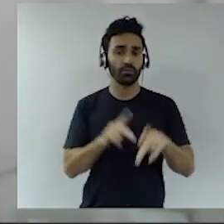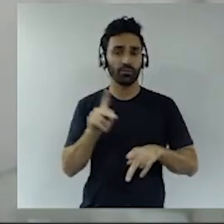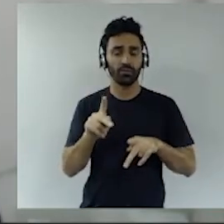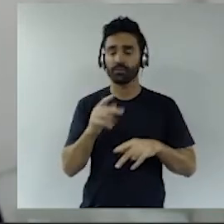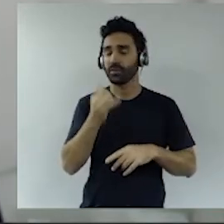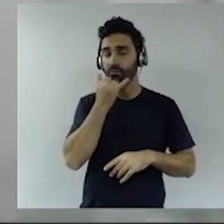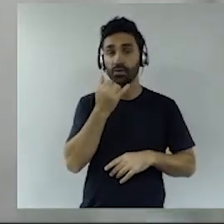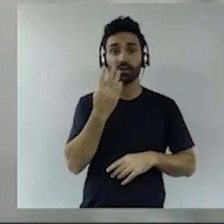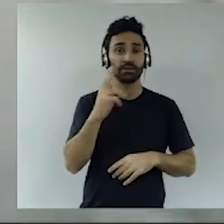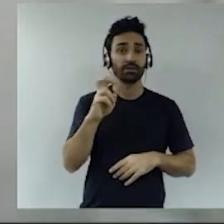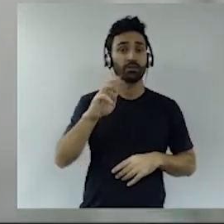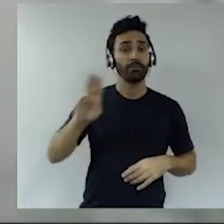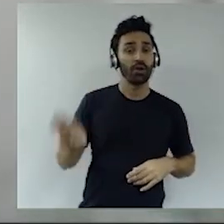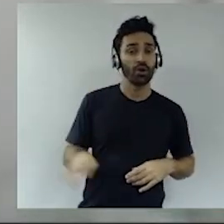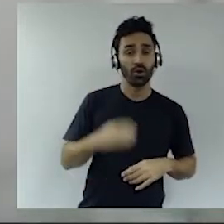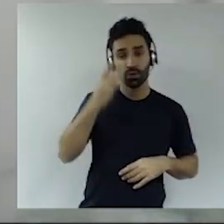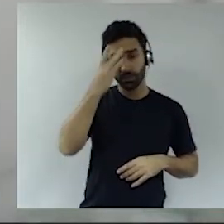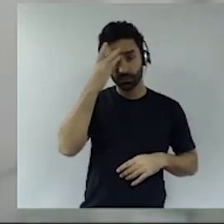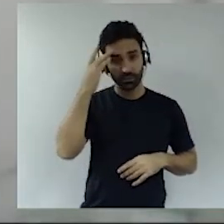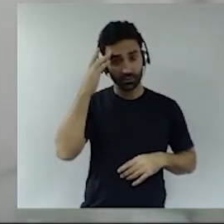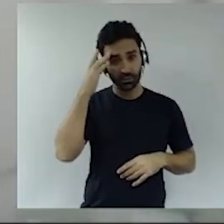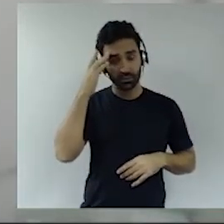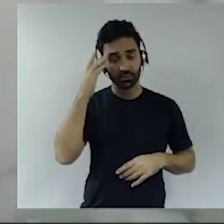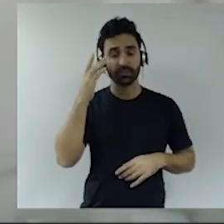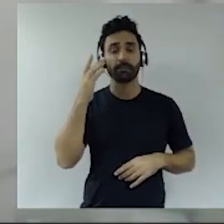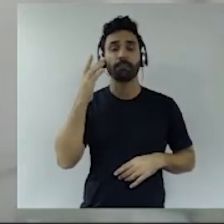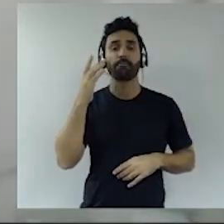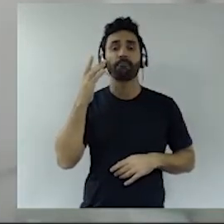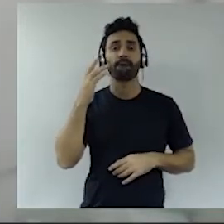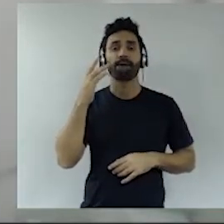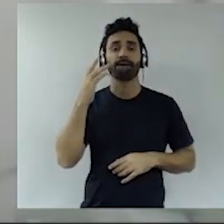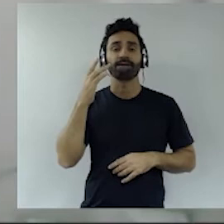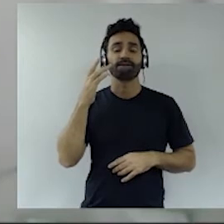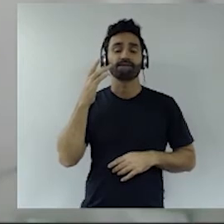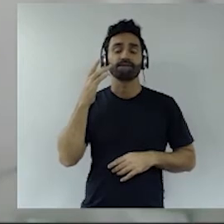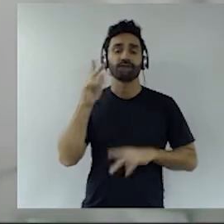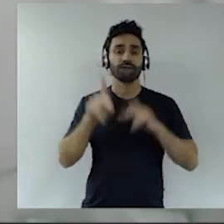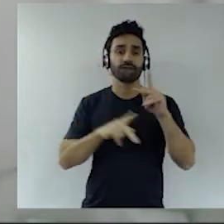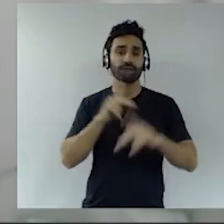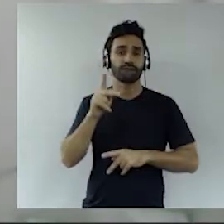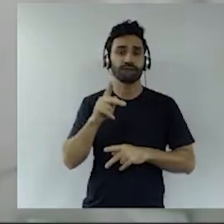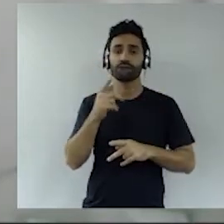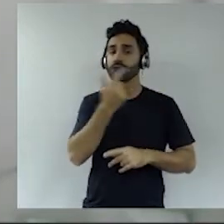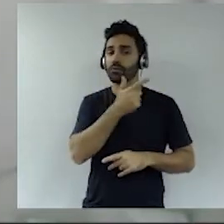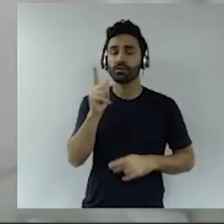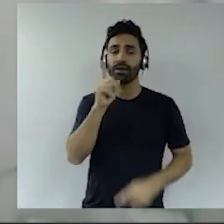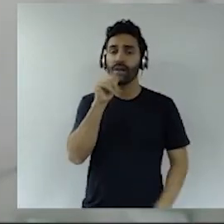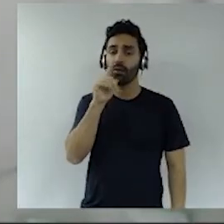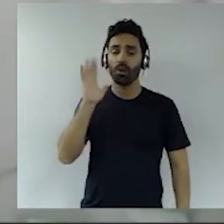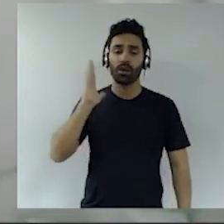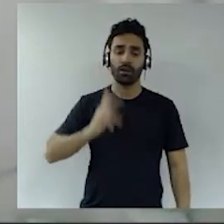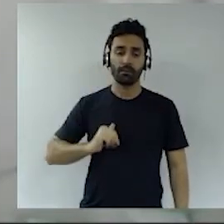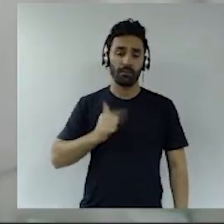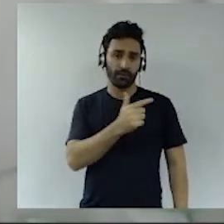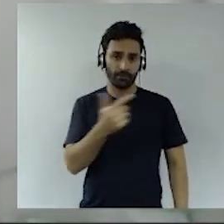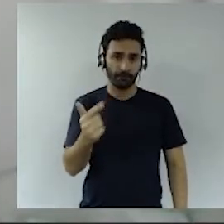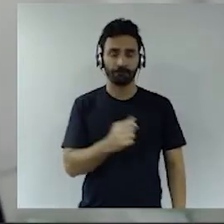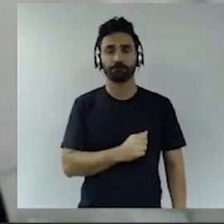35 milhões de pessoas, da sua população sem água potável